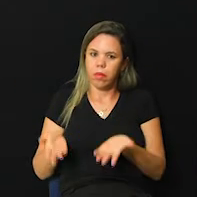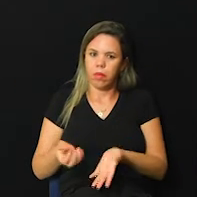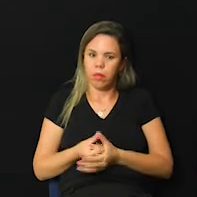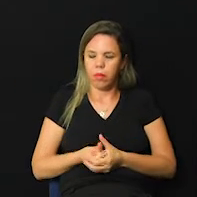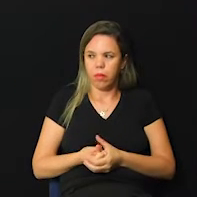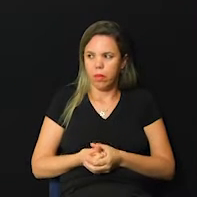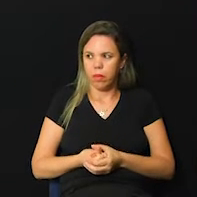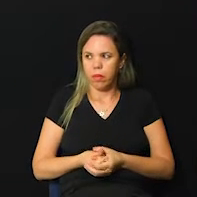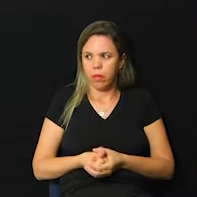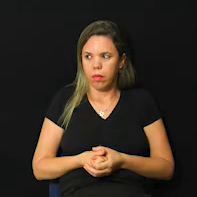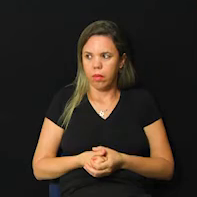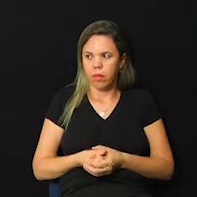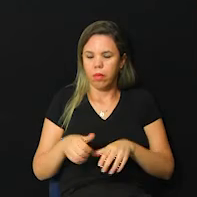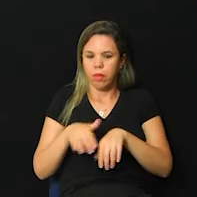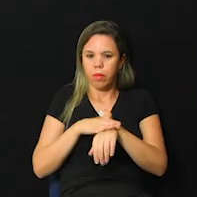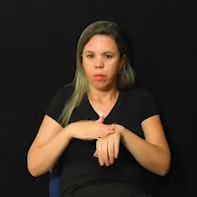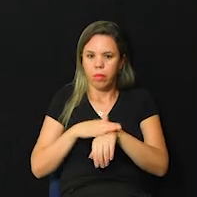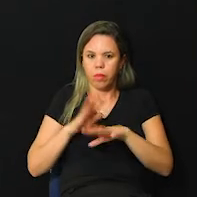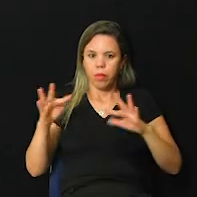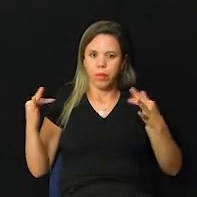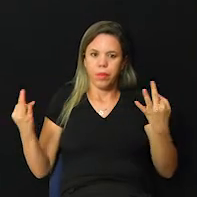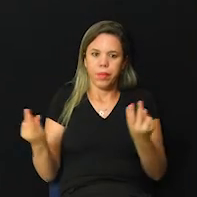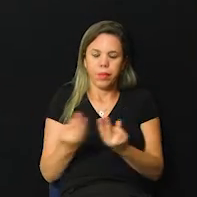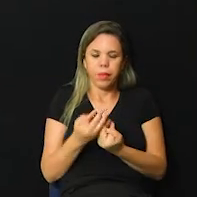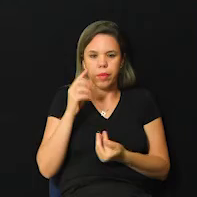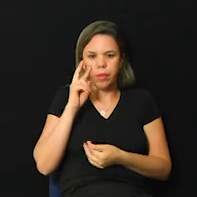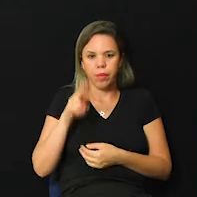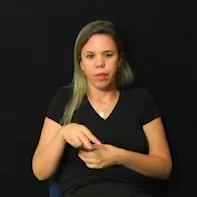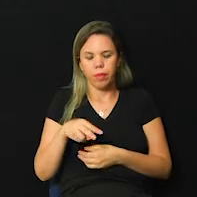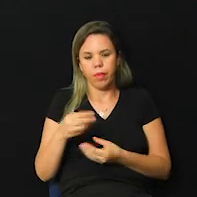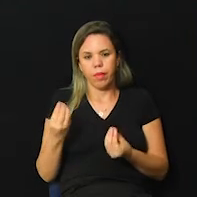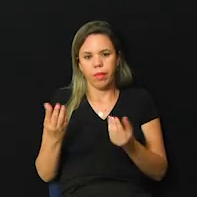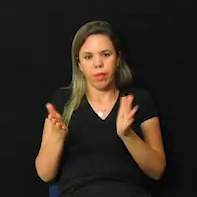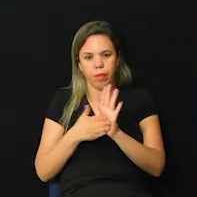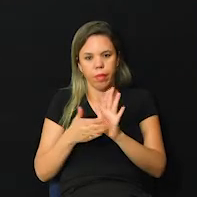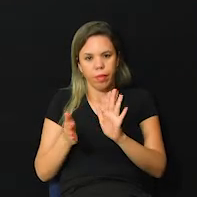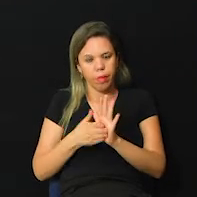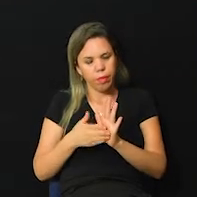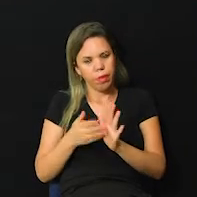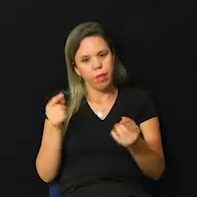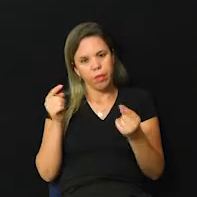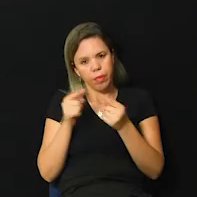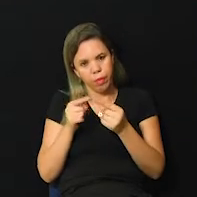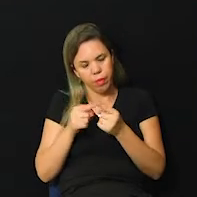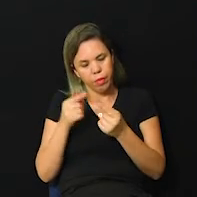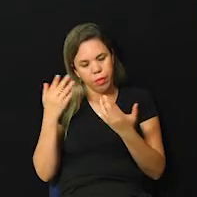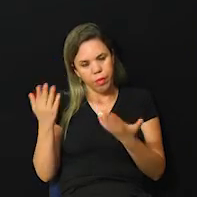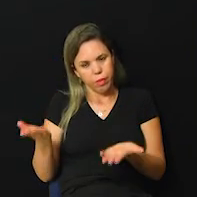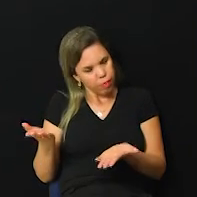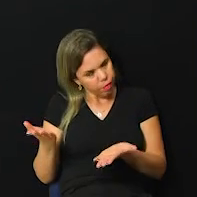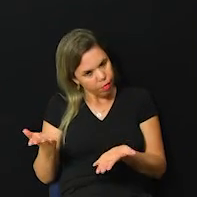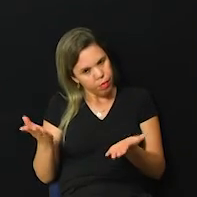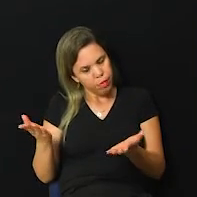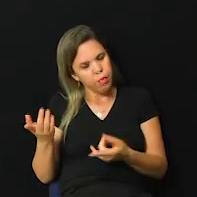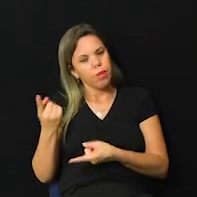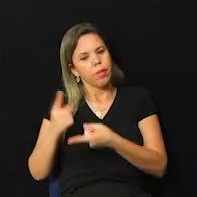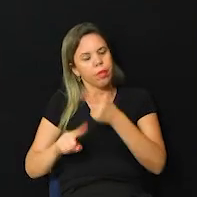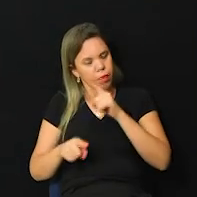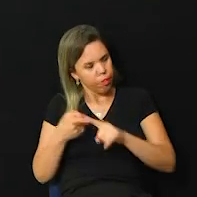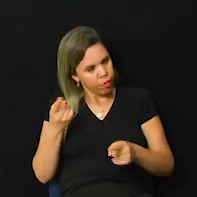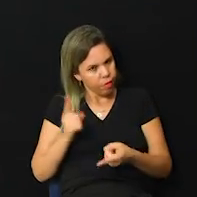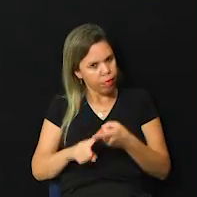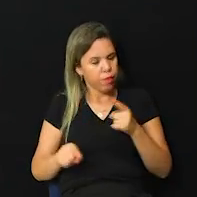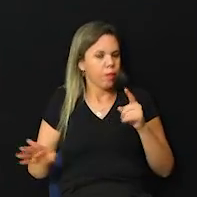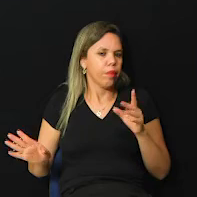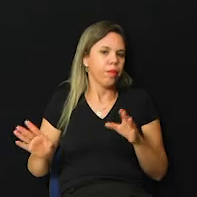família e aí você com as famílias você vê o que a família tem oferecer você vê se combina com você e